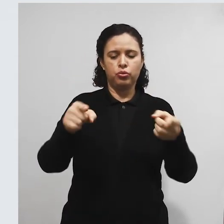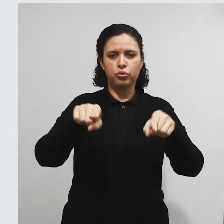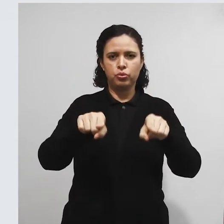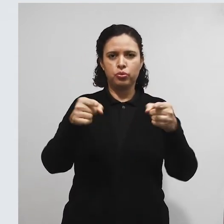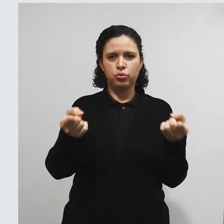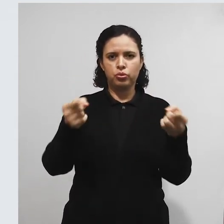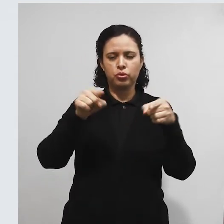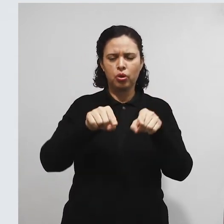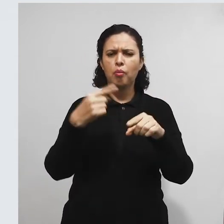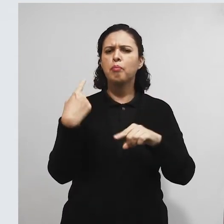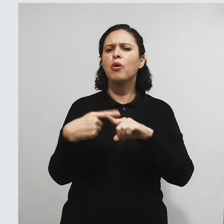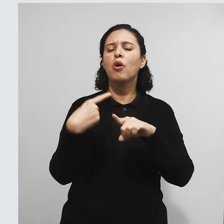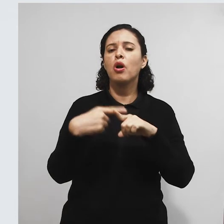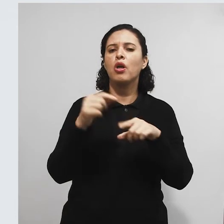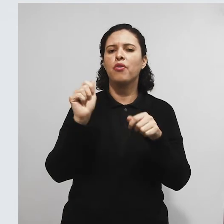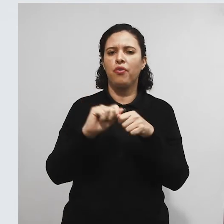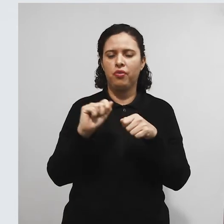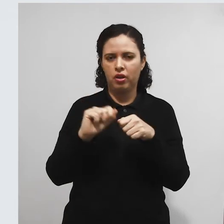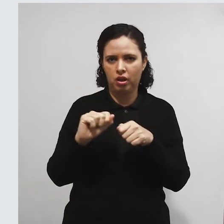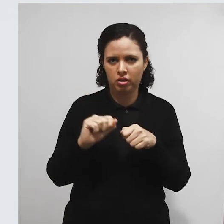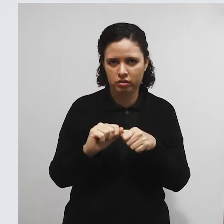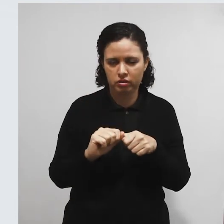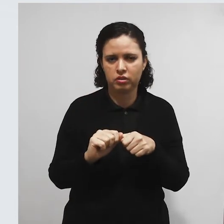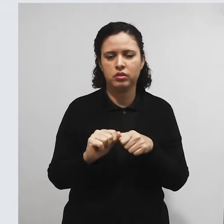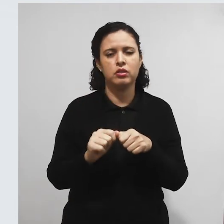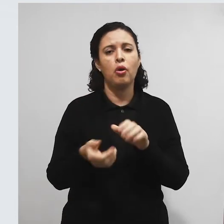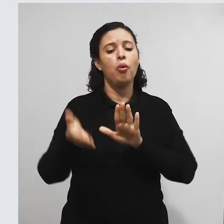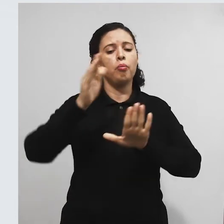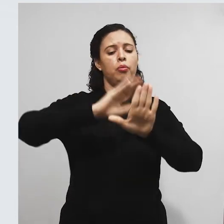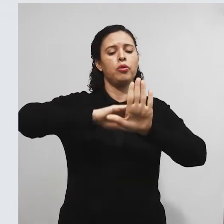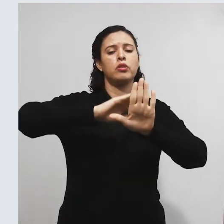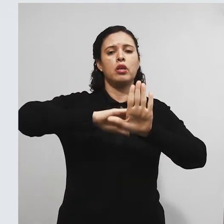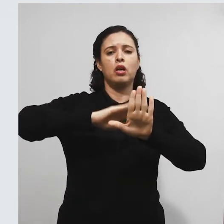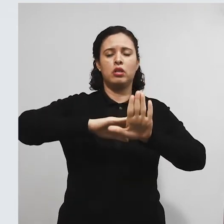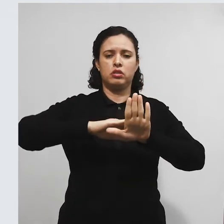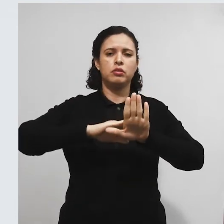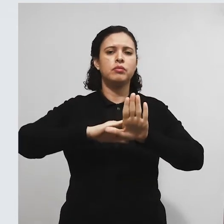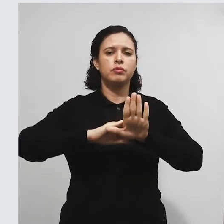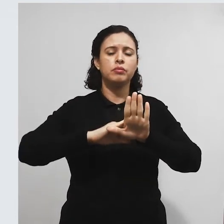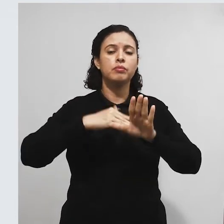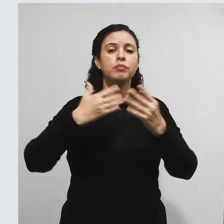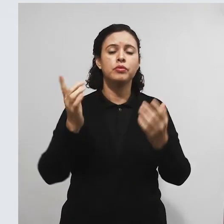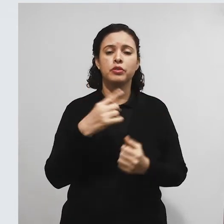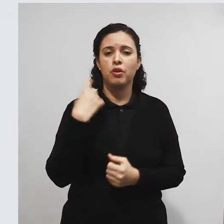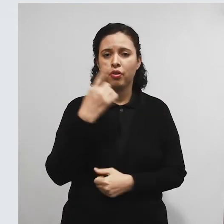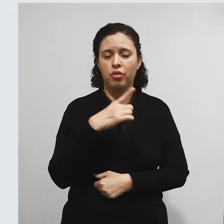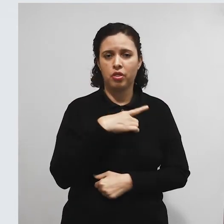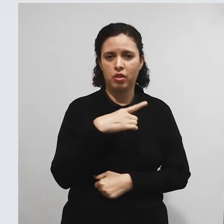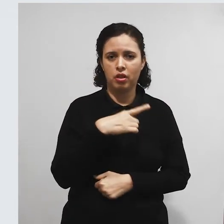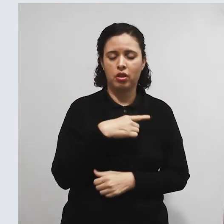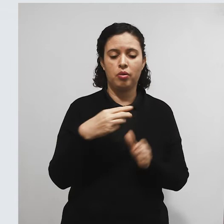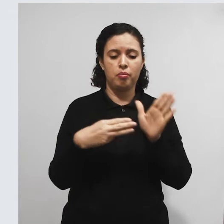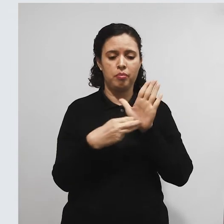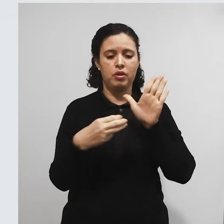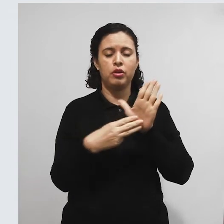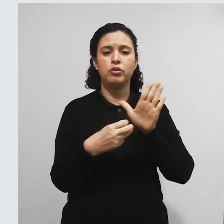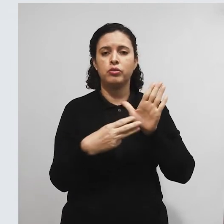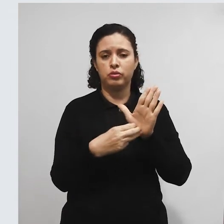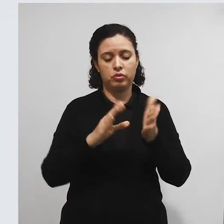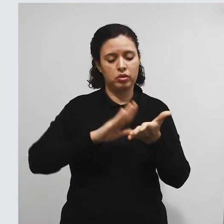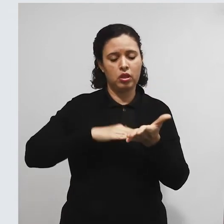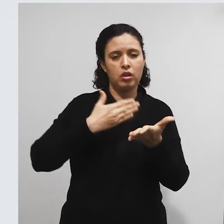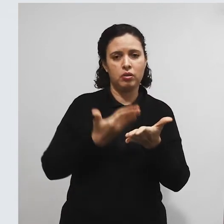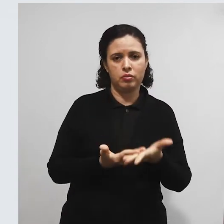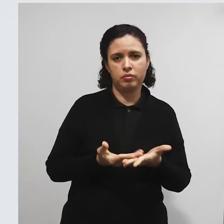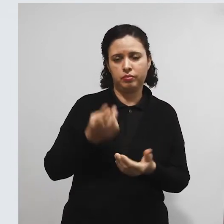que elas fazem churrasco? O que está por trás desse momento? Então, a gente tem esse método também de